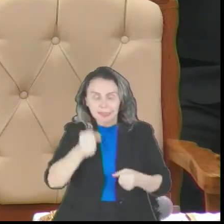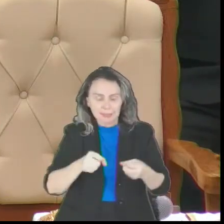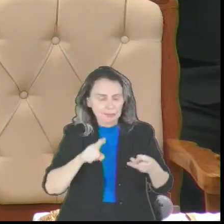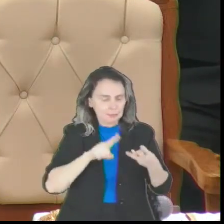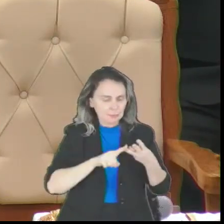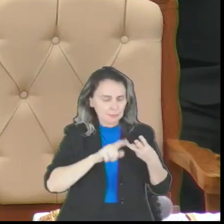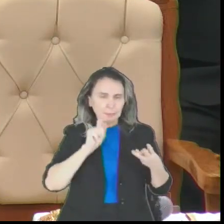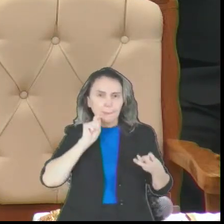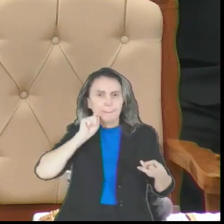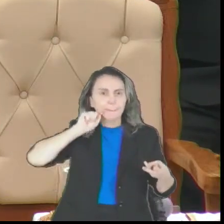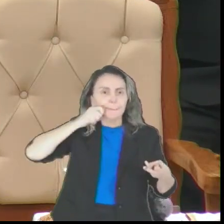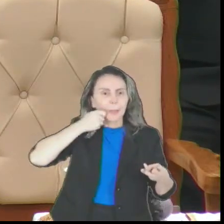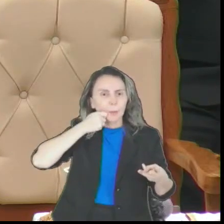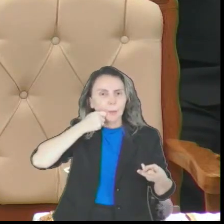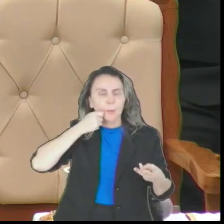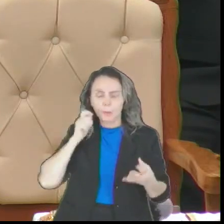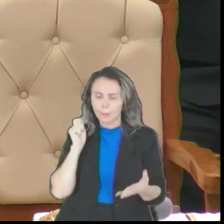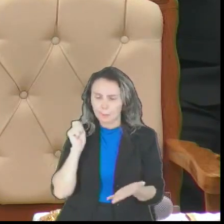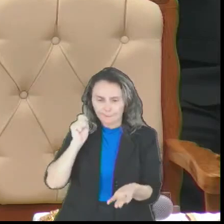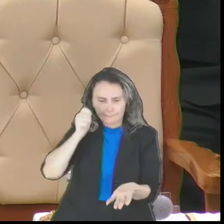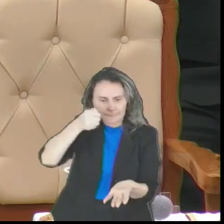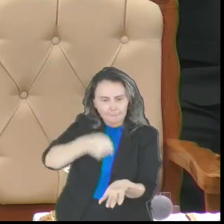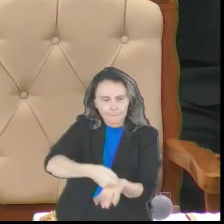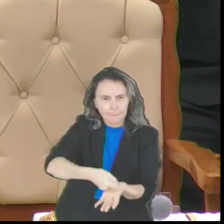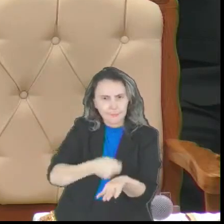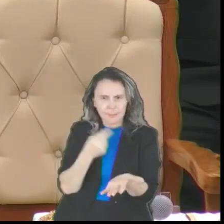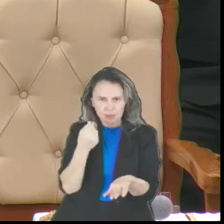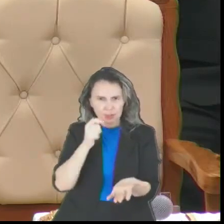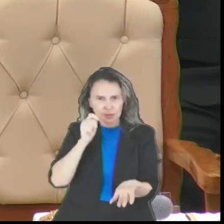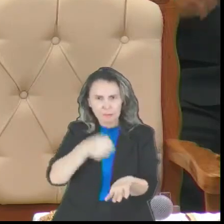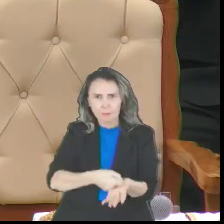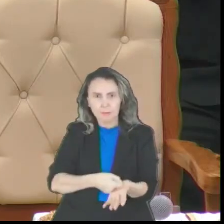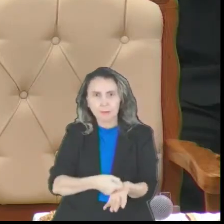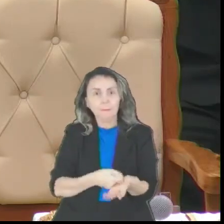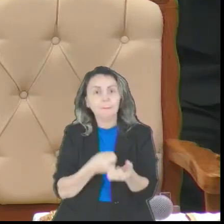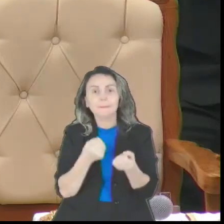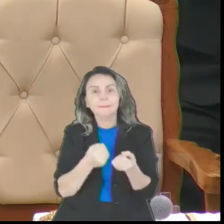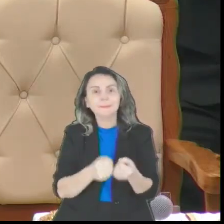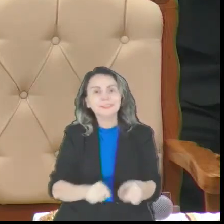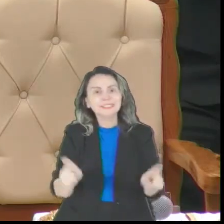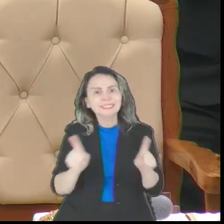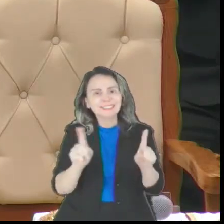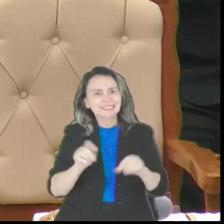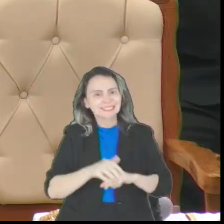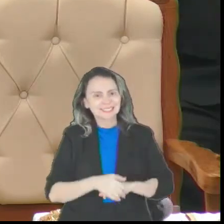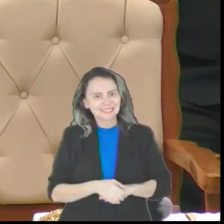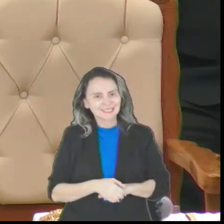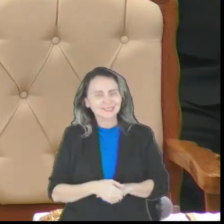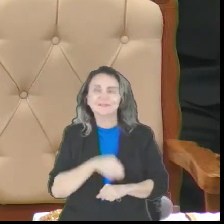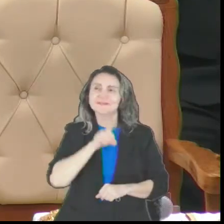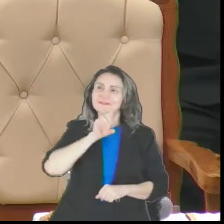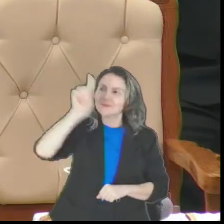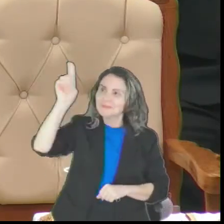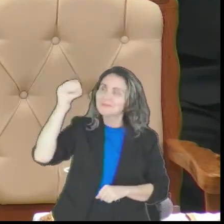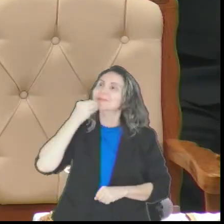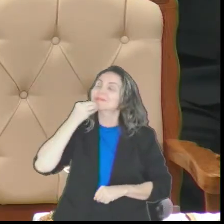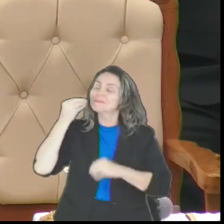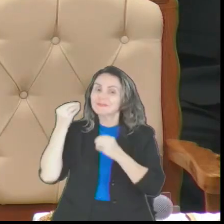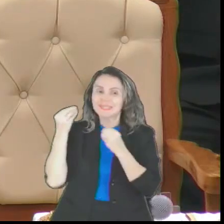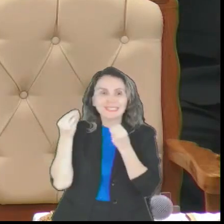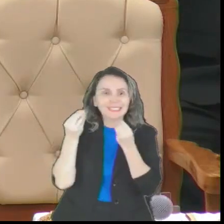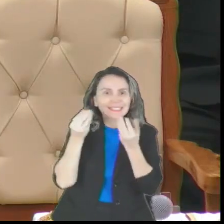nada, irmãos. Que coisa boa, né? Deus lhe dá a oportunidade, o